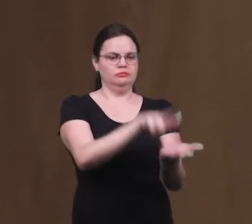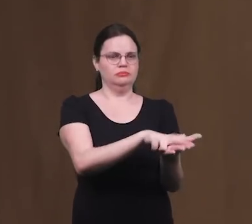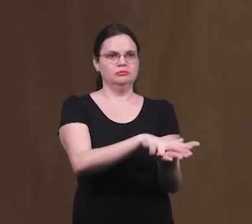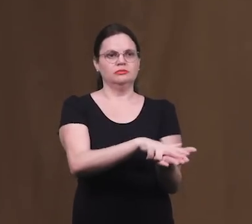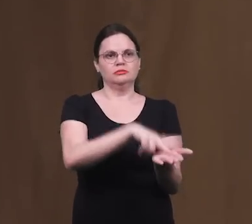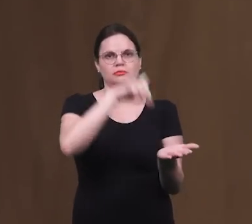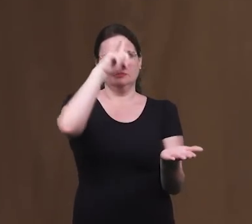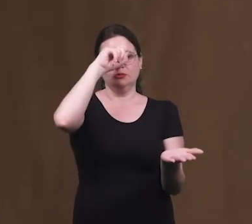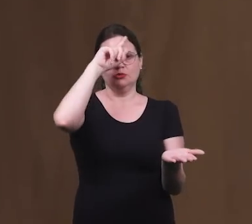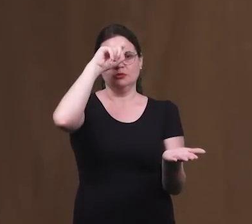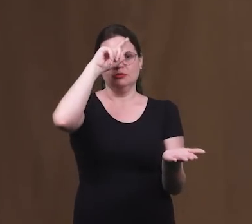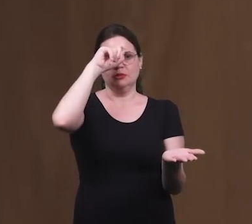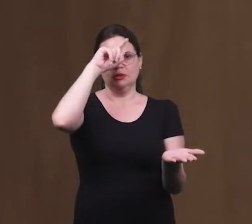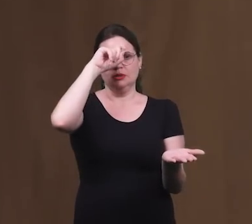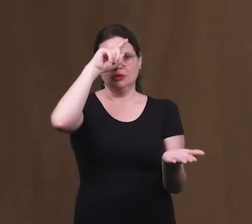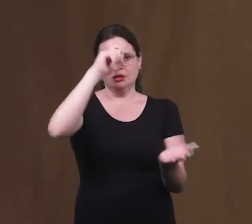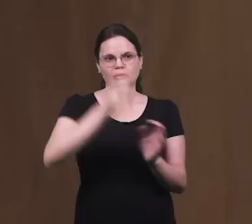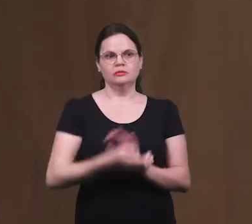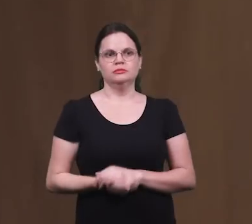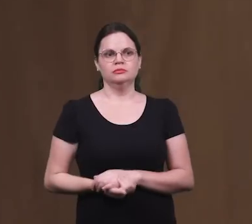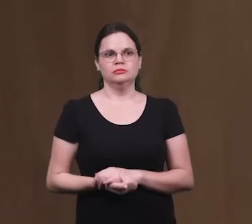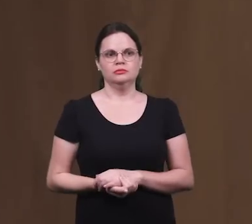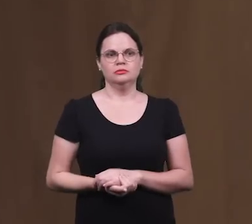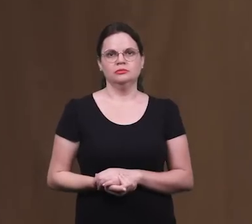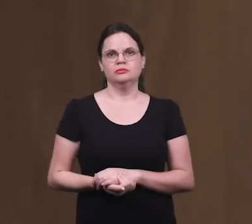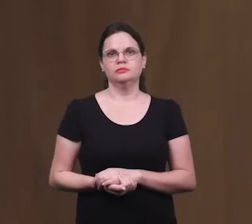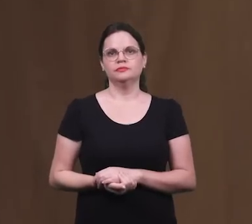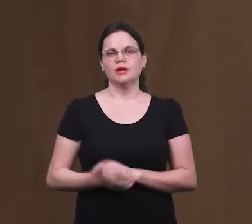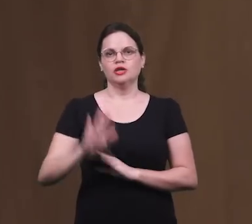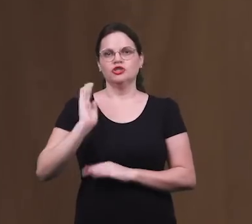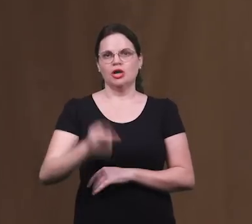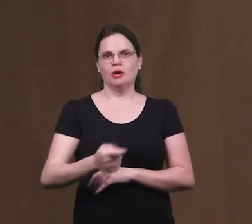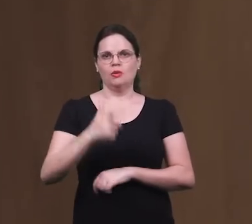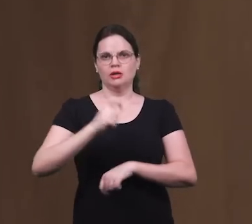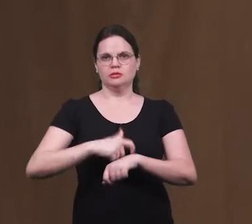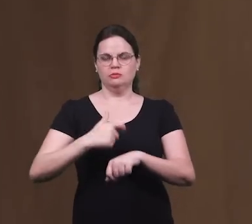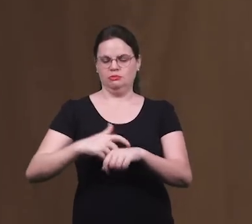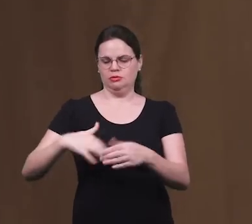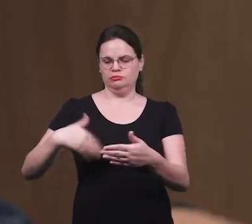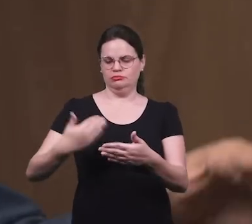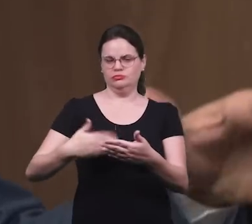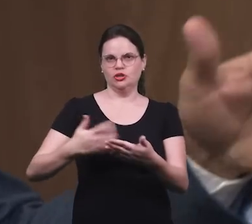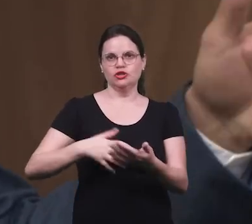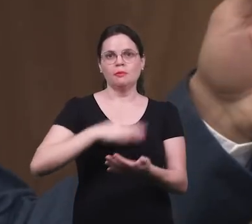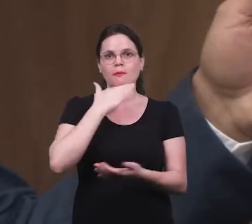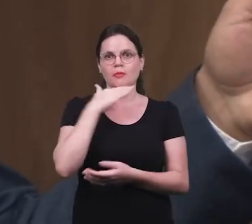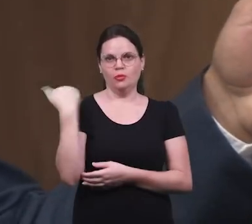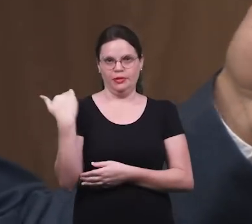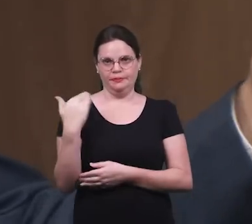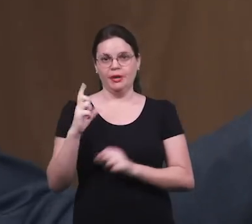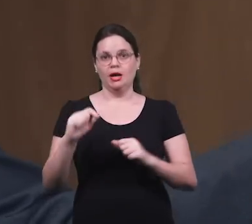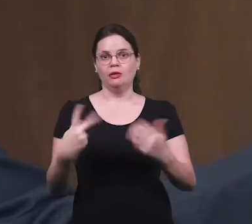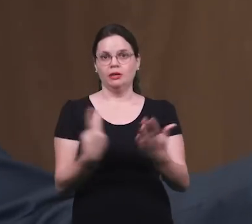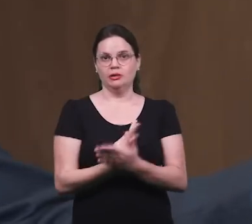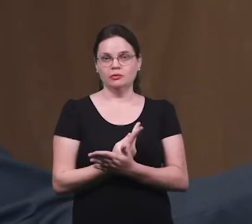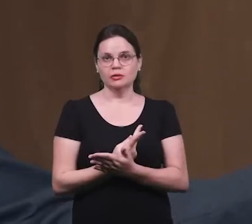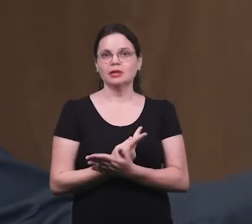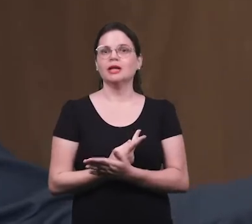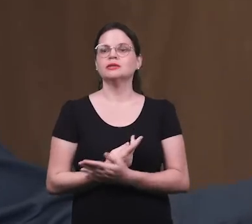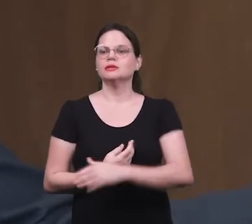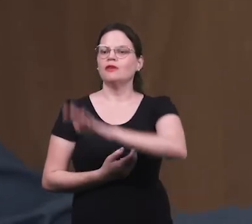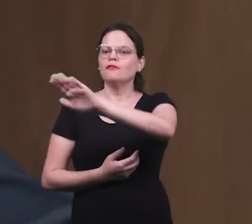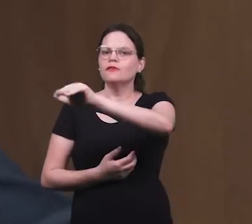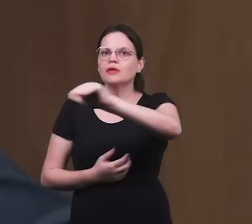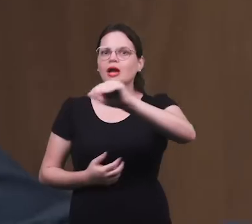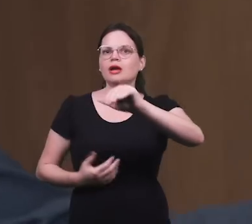hospital, já eram os seus últimos dias, e uma pessoa da família conseguiu trazer os filhos para